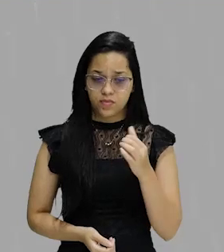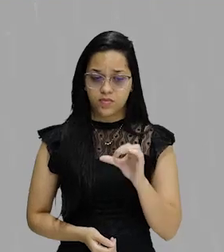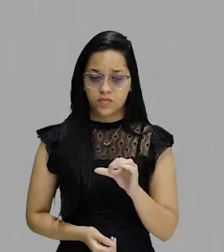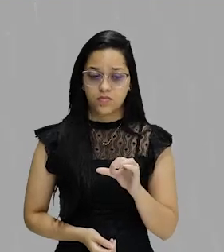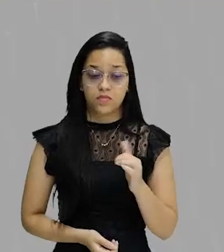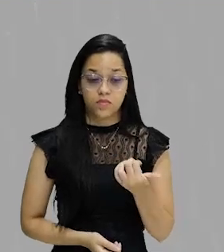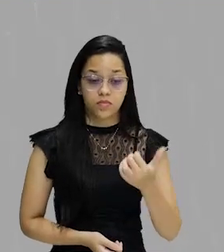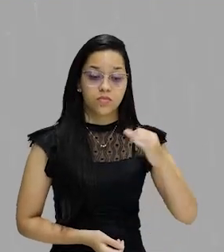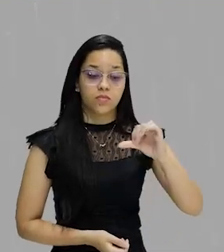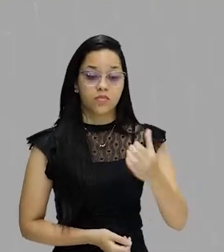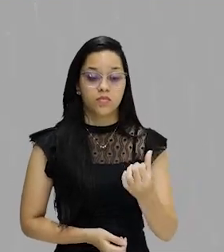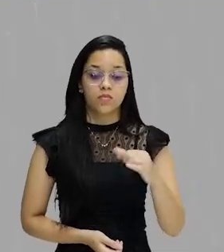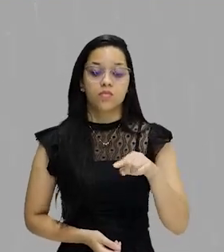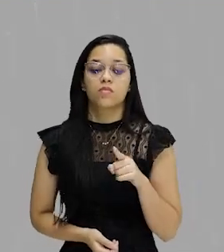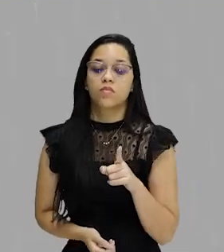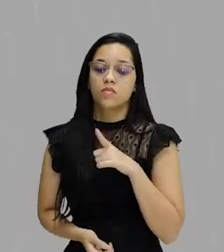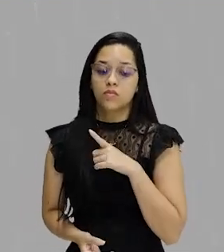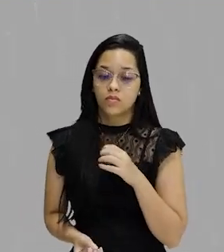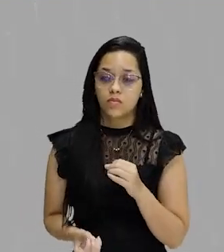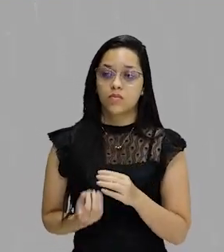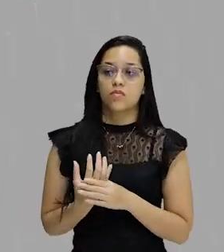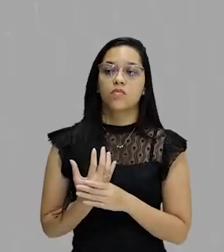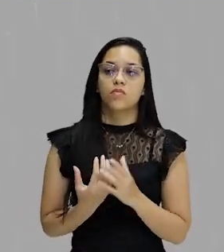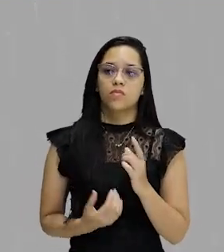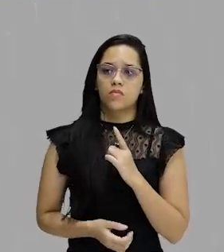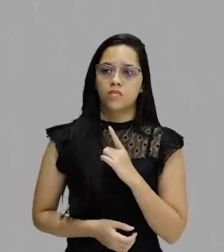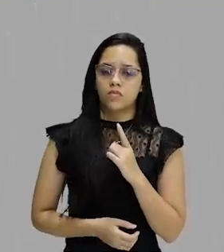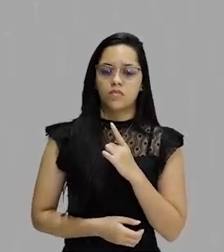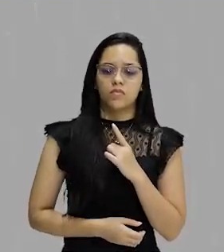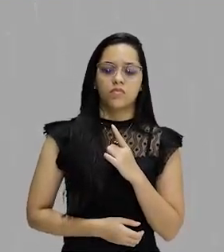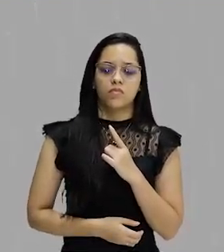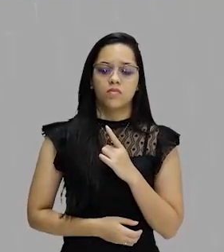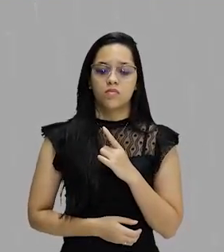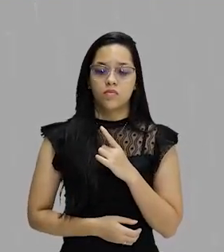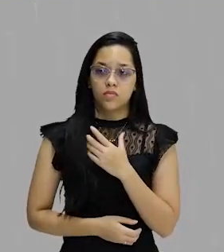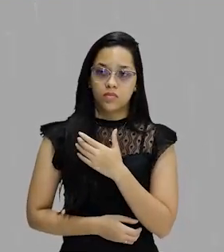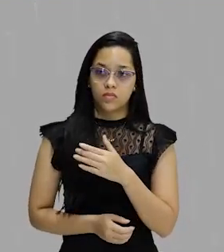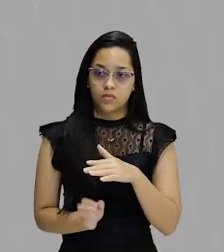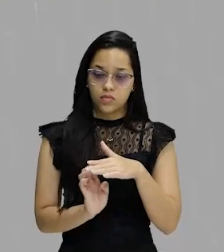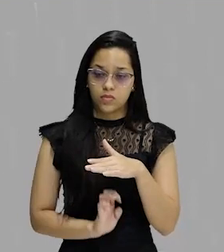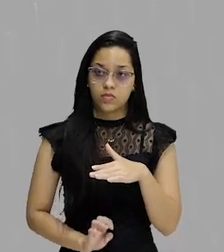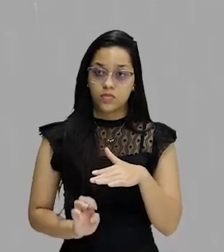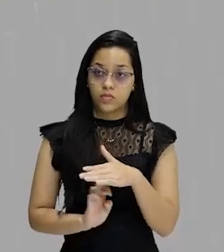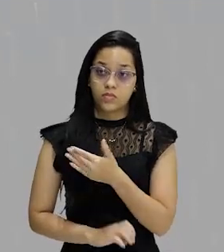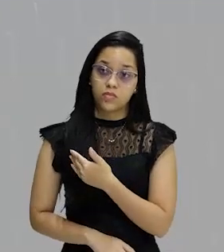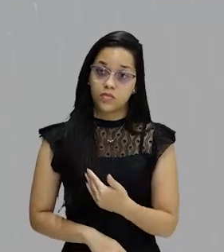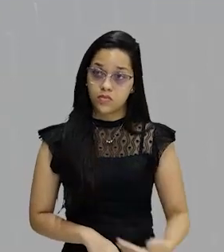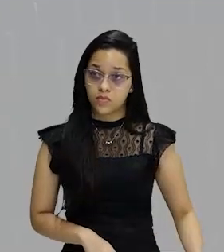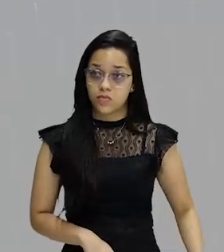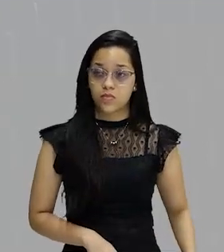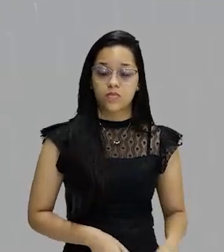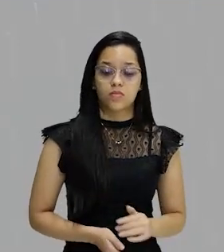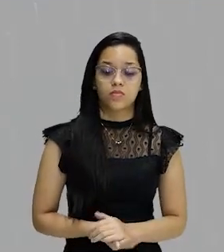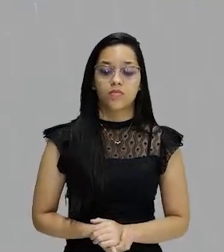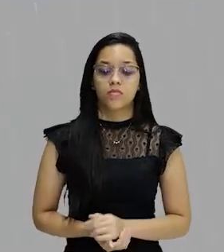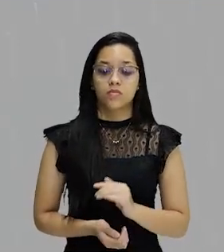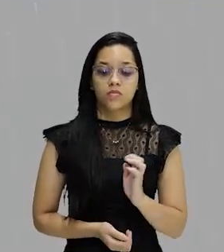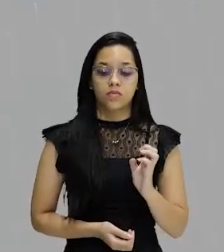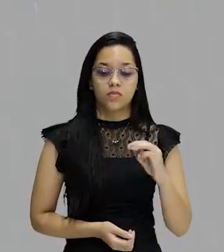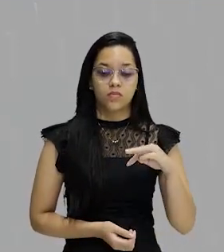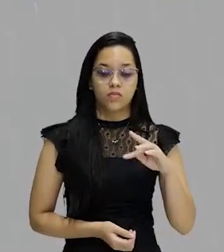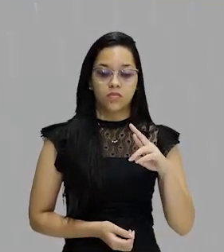Em 1969, você tem a criação, olha só, dessa empresa governamental, dessa estatal, a